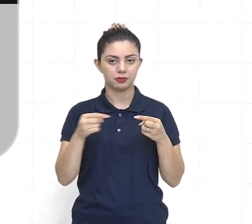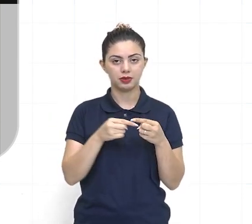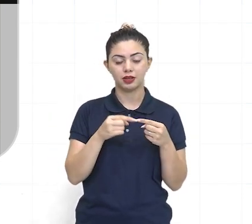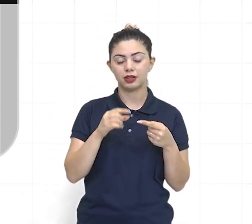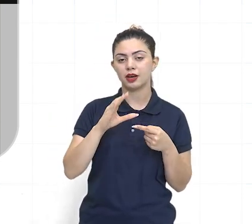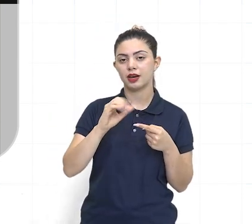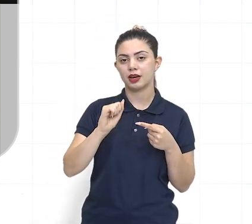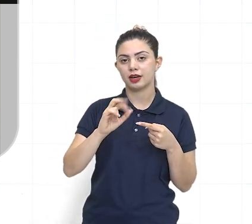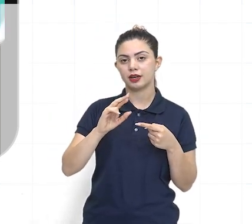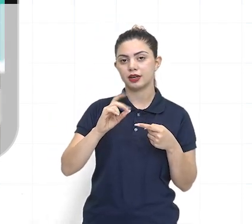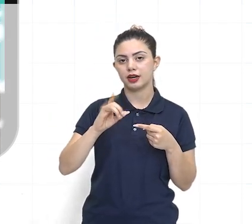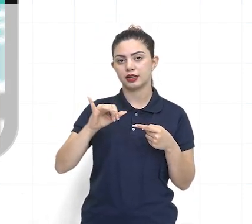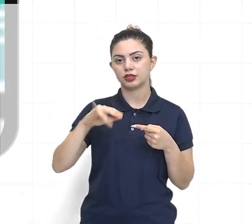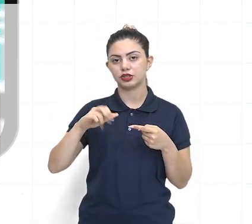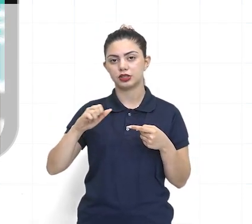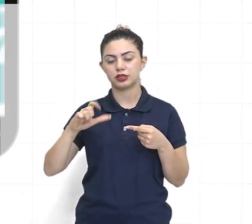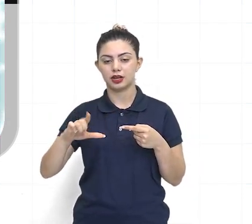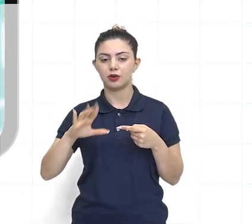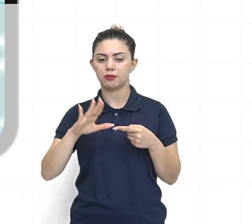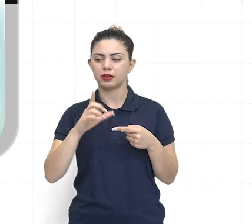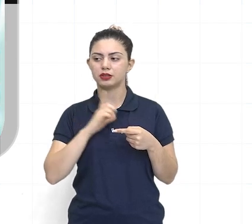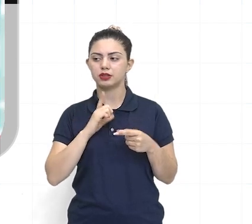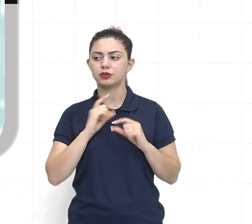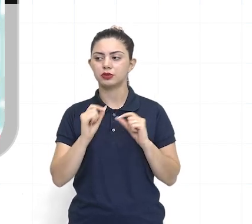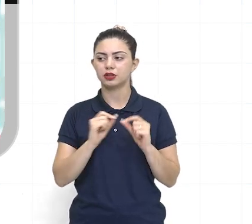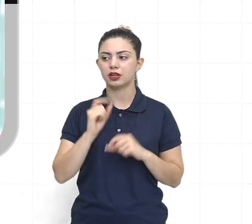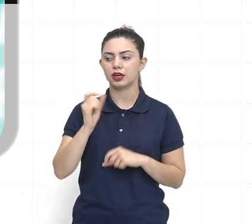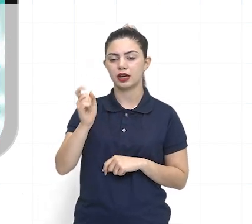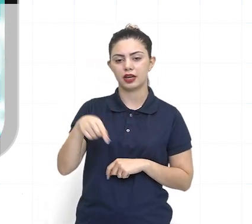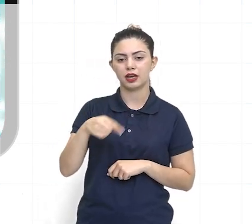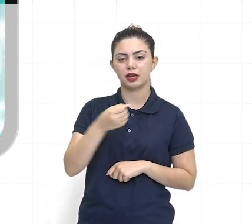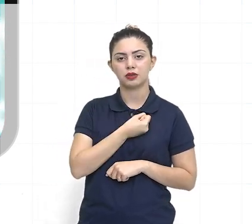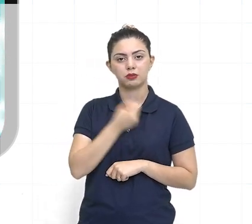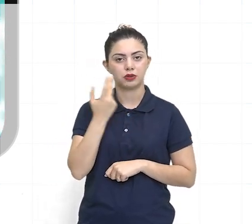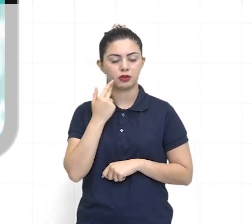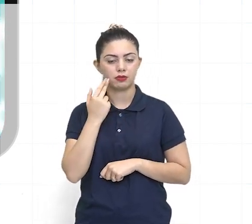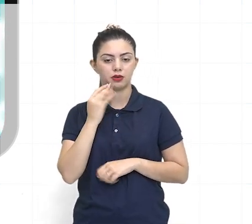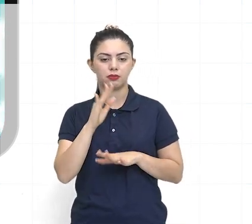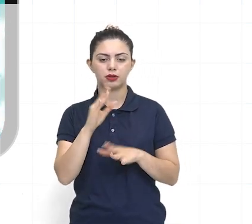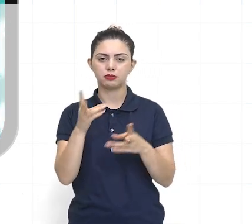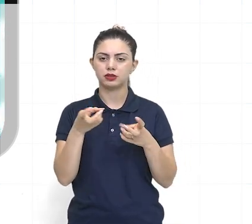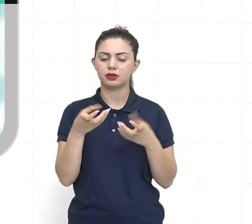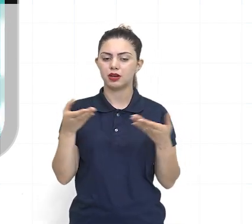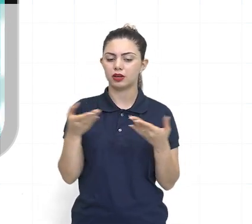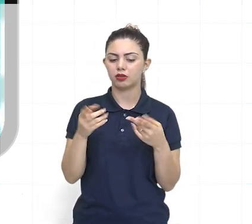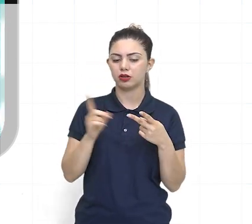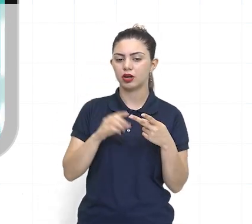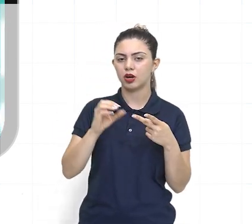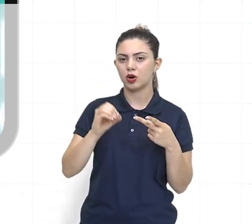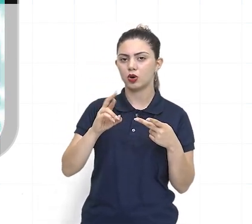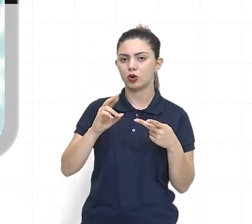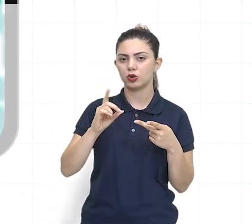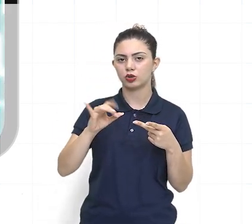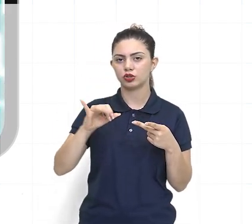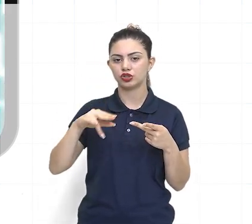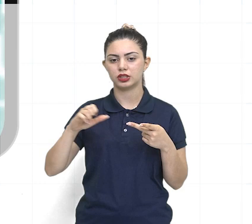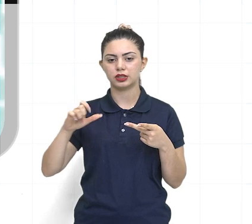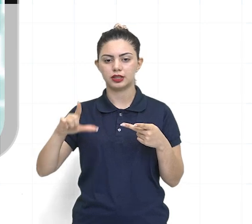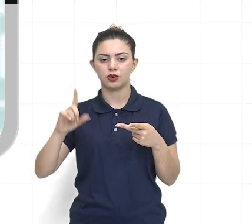cardinal. Mas você tem aqui o numeral ordinal, né? Mostrando 20ª